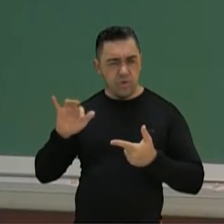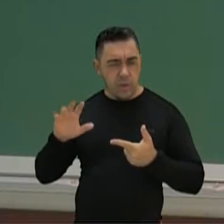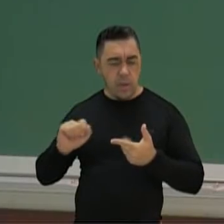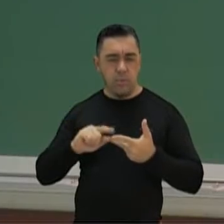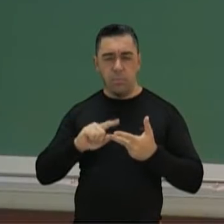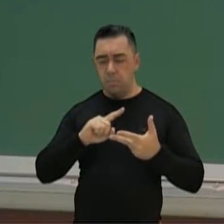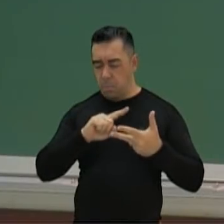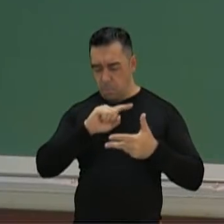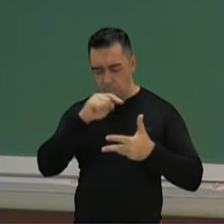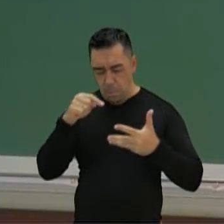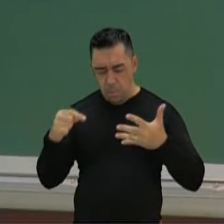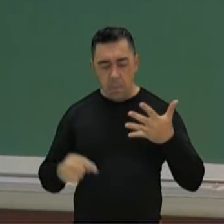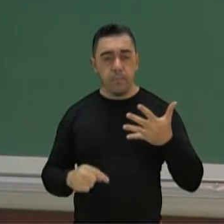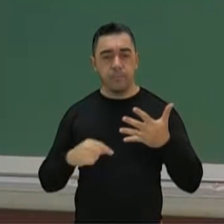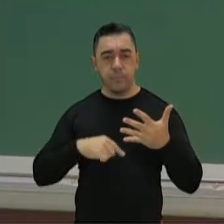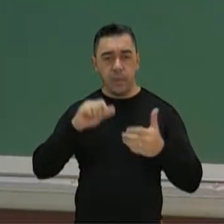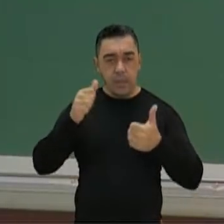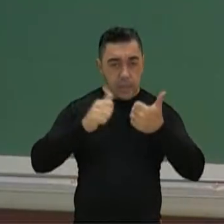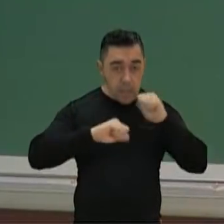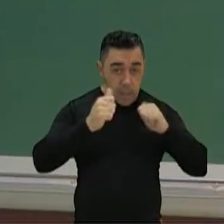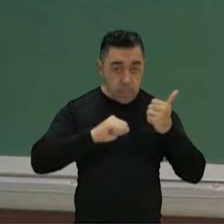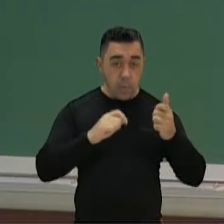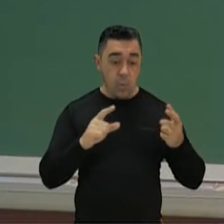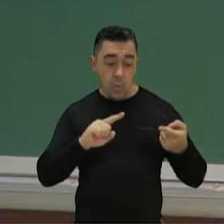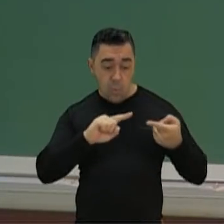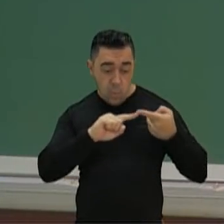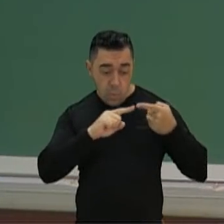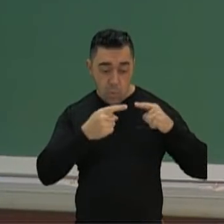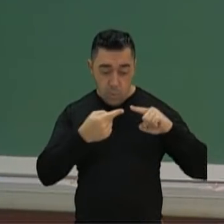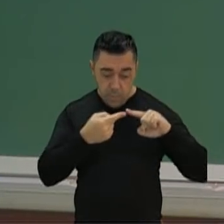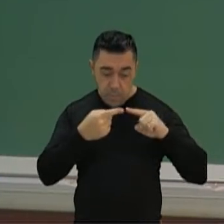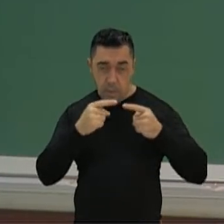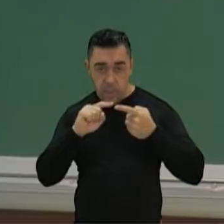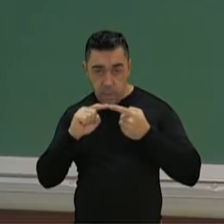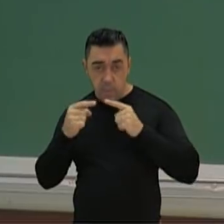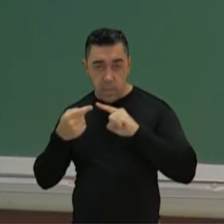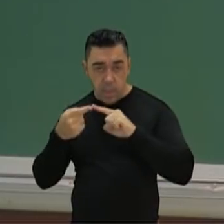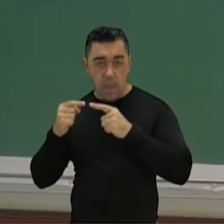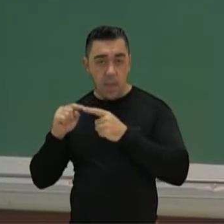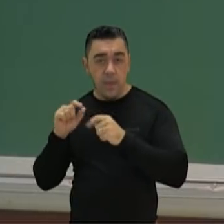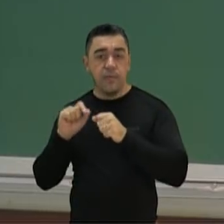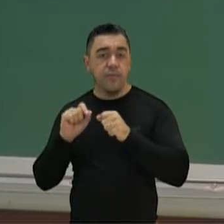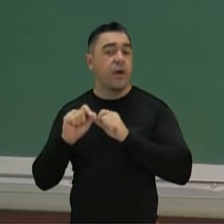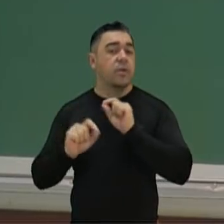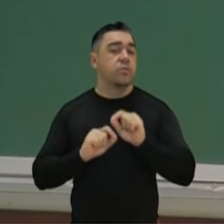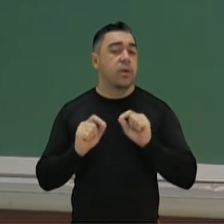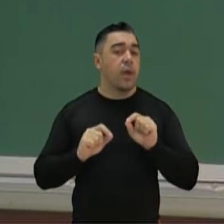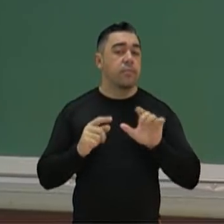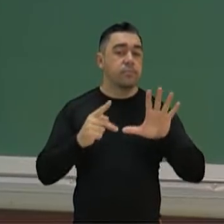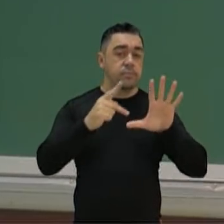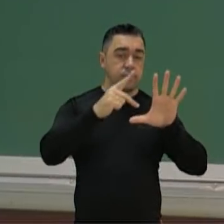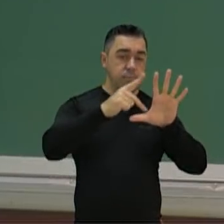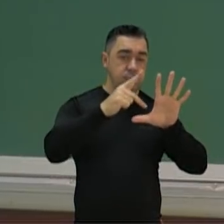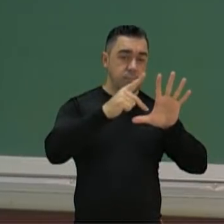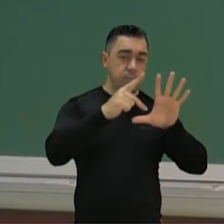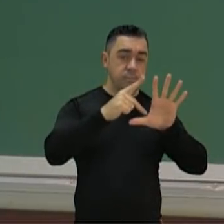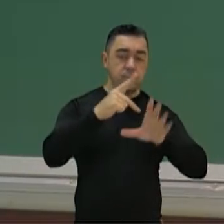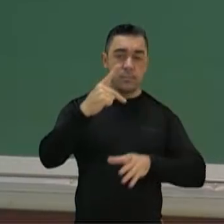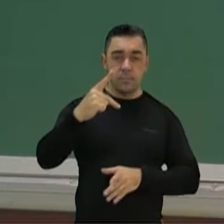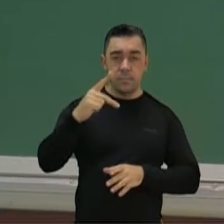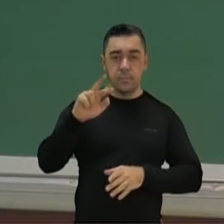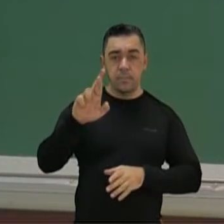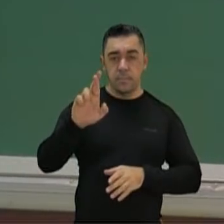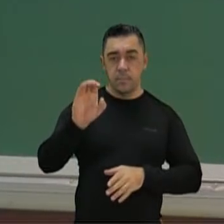Eles se combinam para formar os ingredientes básicos da vida, que são as proteínas. E olha